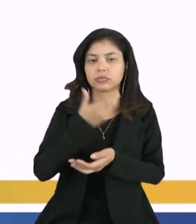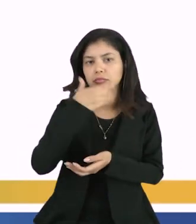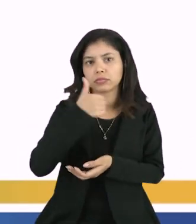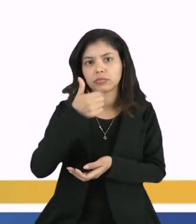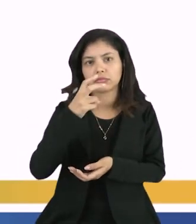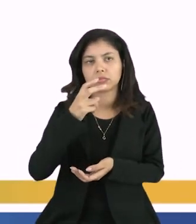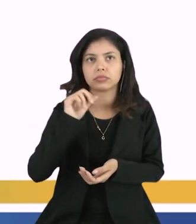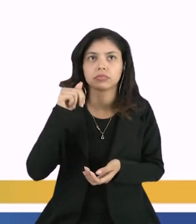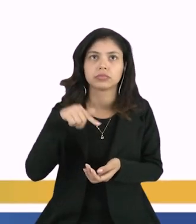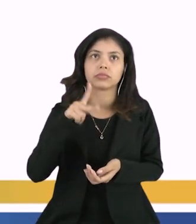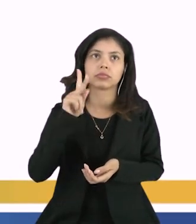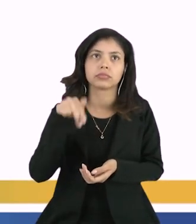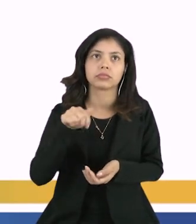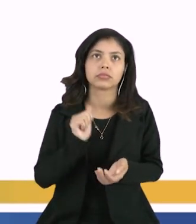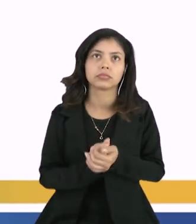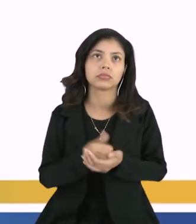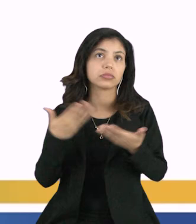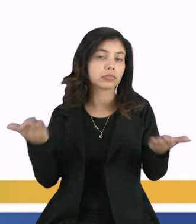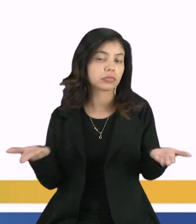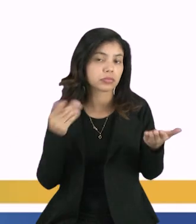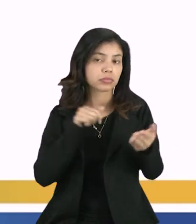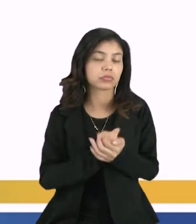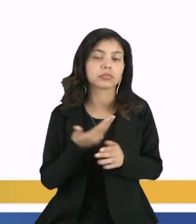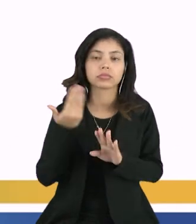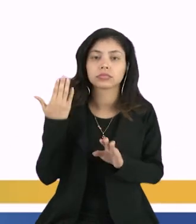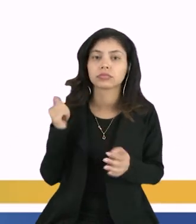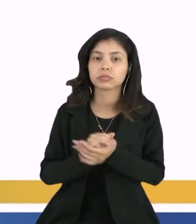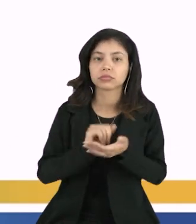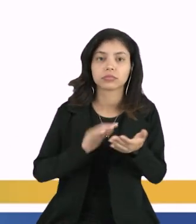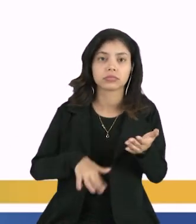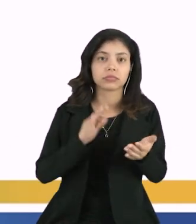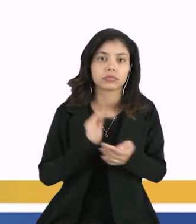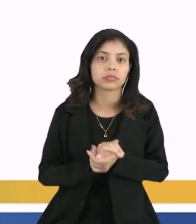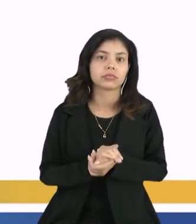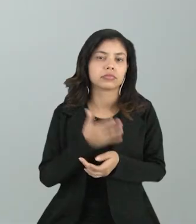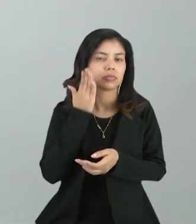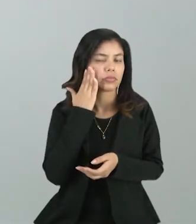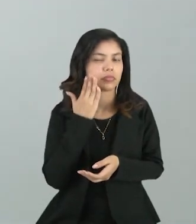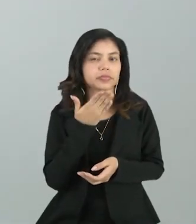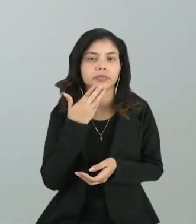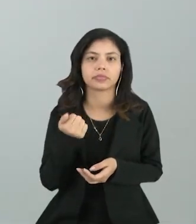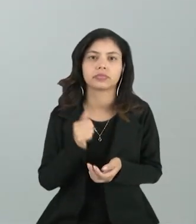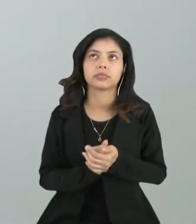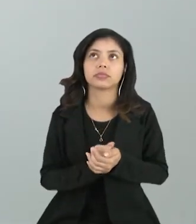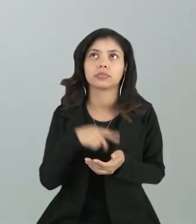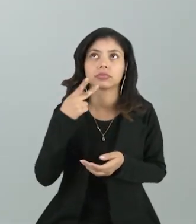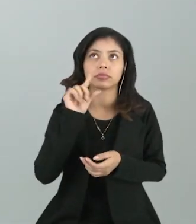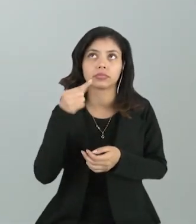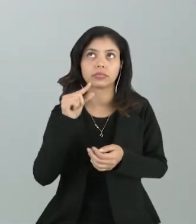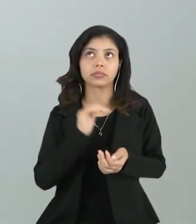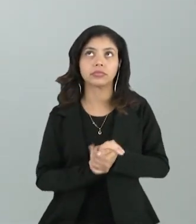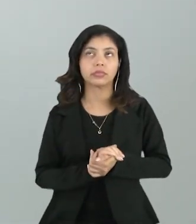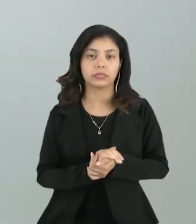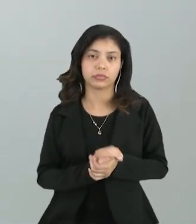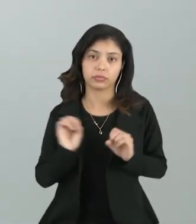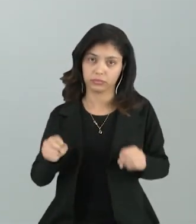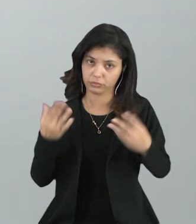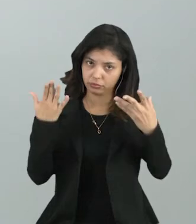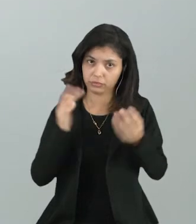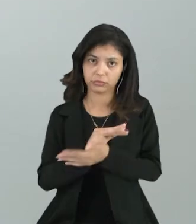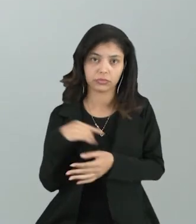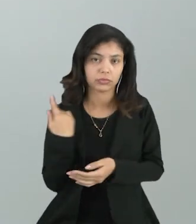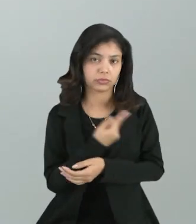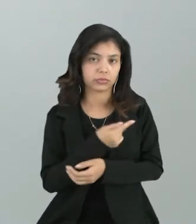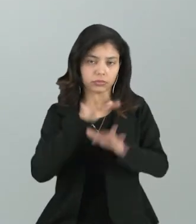frutos de até 15 quilos. E aí, antes do nosso exercitando, vamos entender melhor, né? A gente falou um pouquinho sobre essas festividades